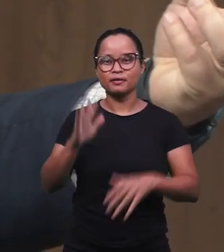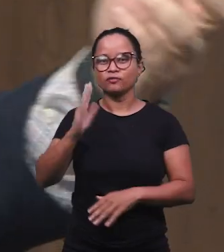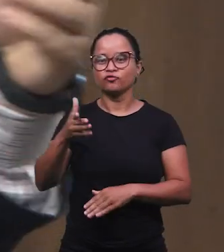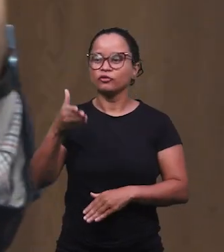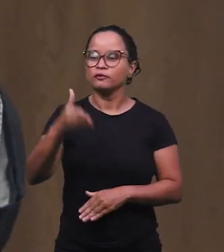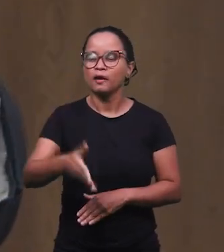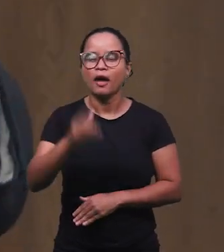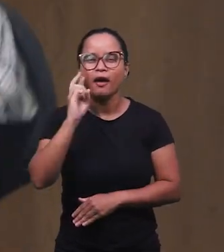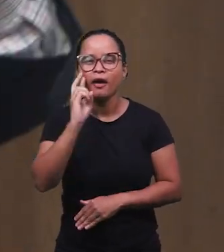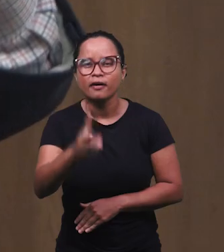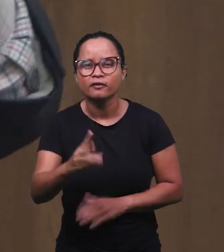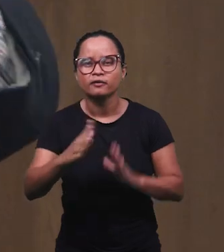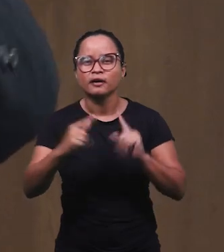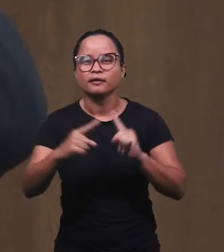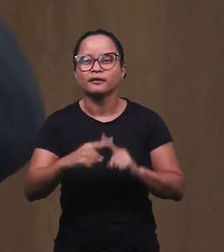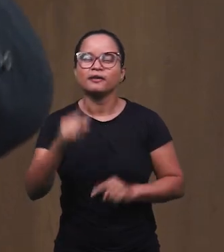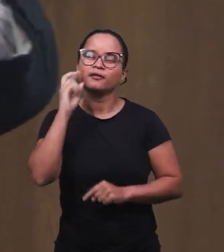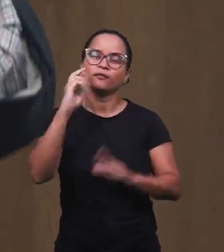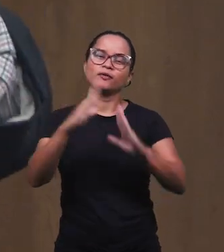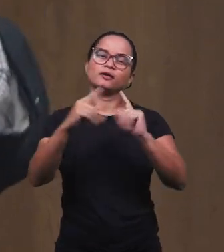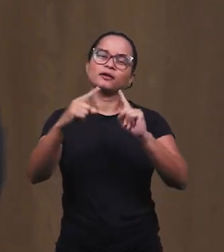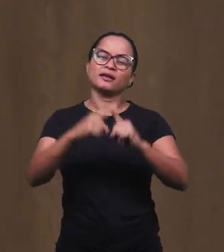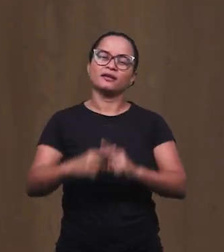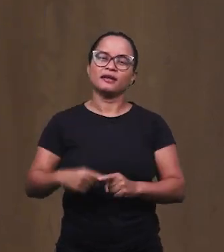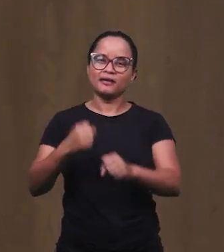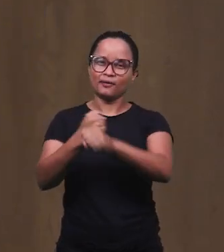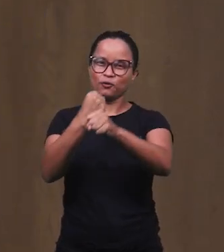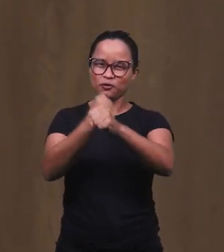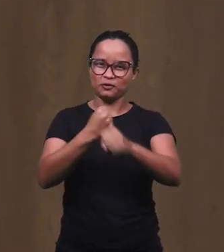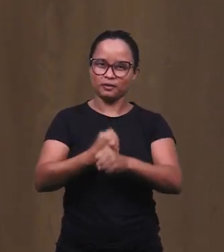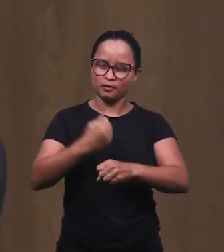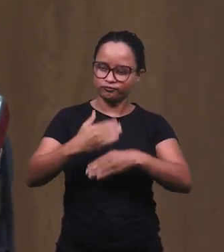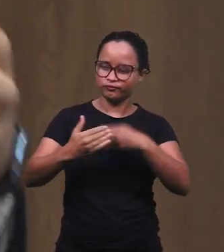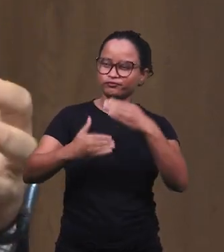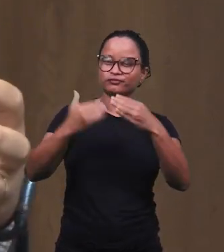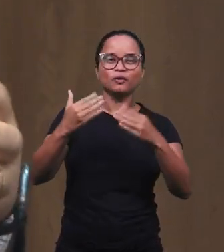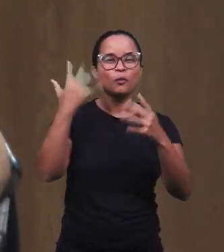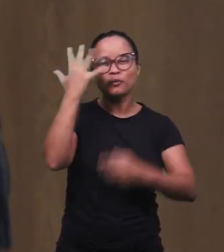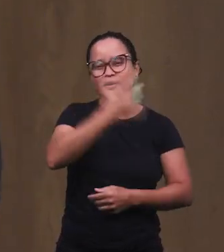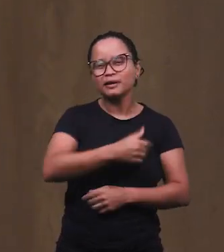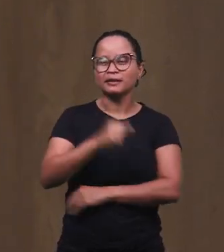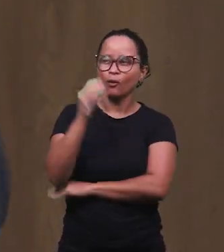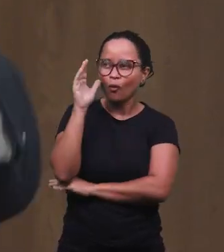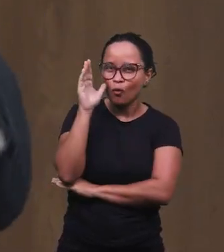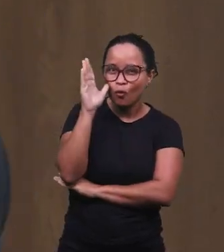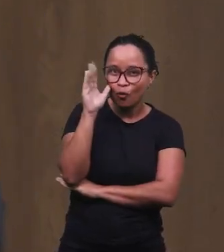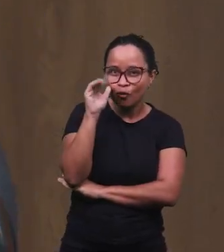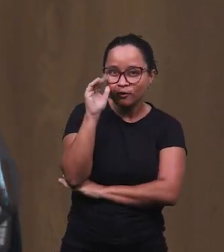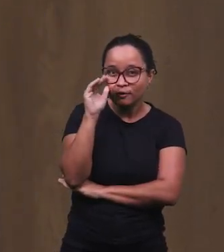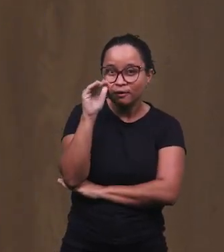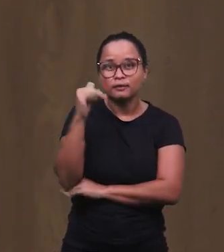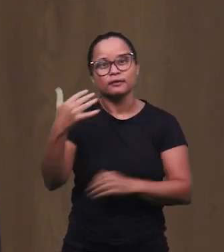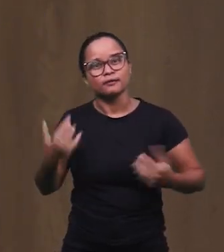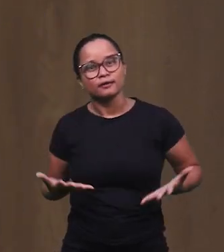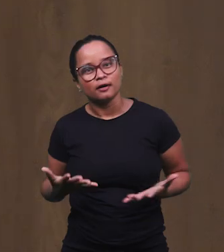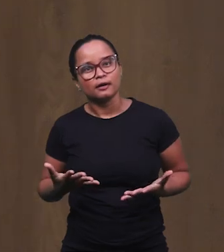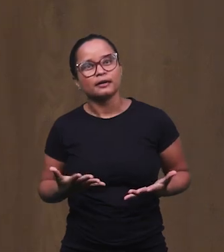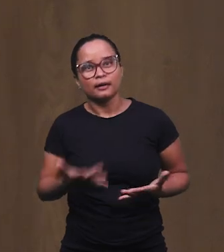uma igreja, já viram o templo bonitinho, tijolinho e tal, e elas sentem muita curiosidade. A gente não pode ignorar que as pessoas